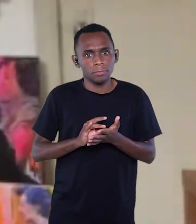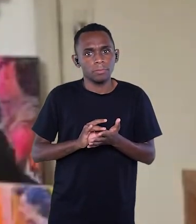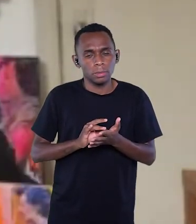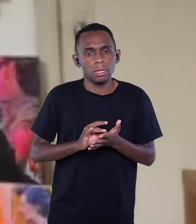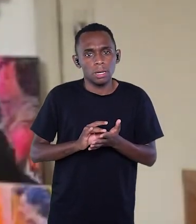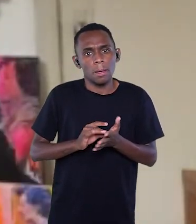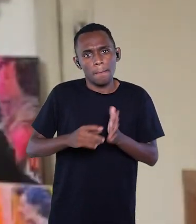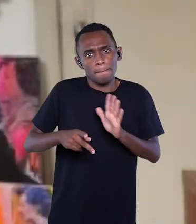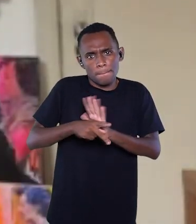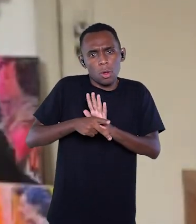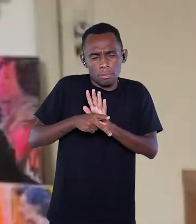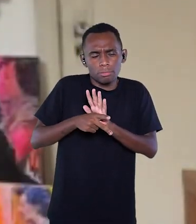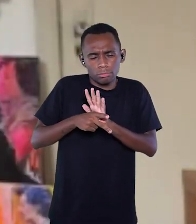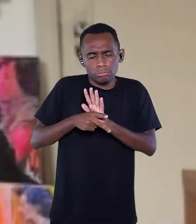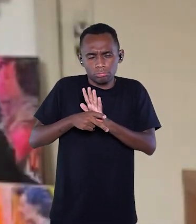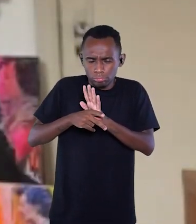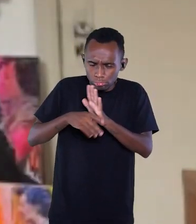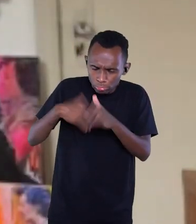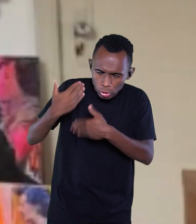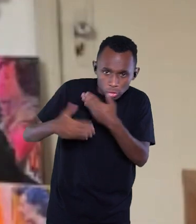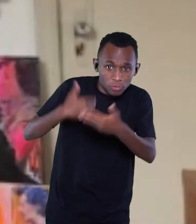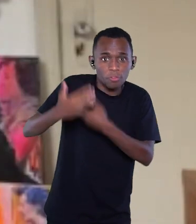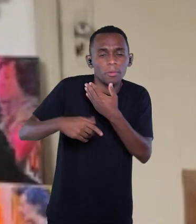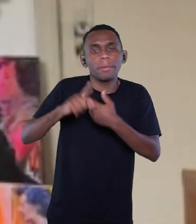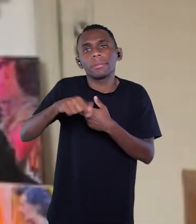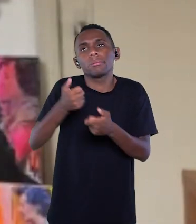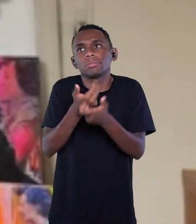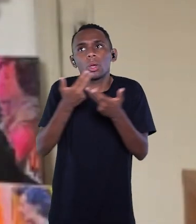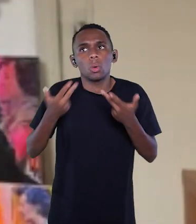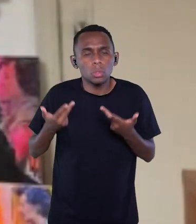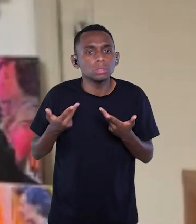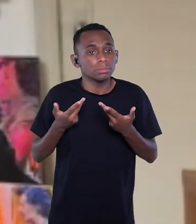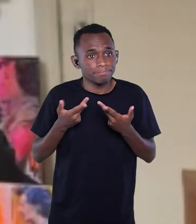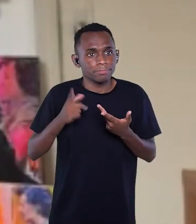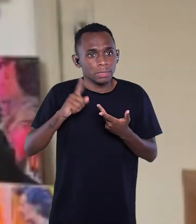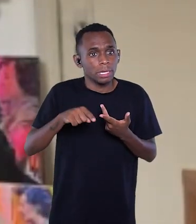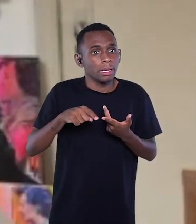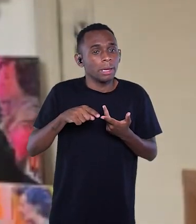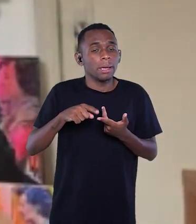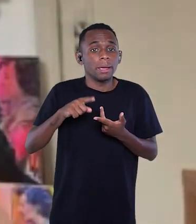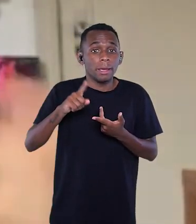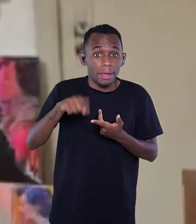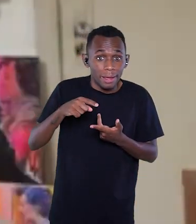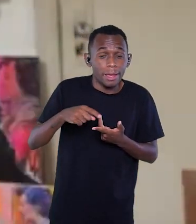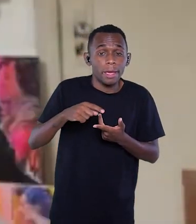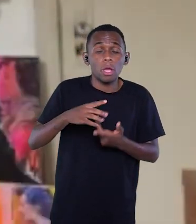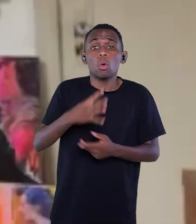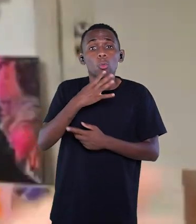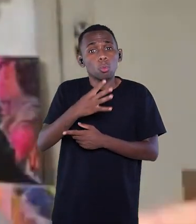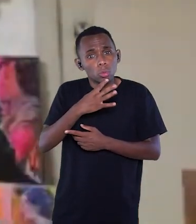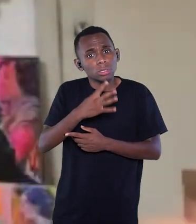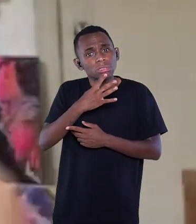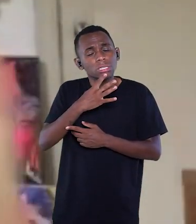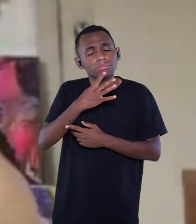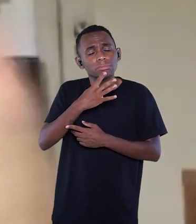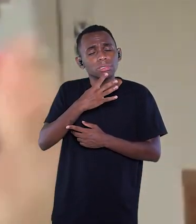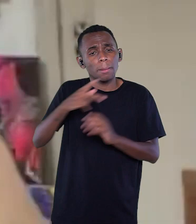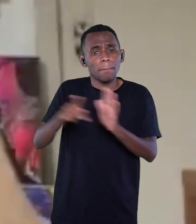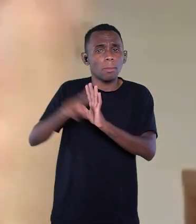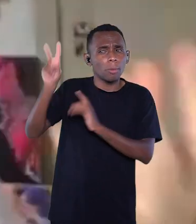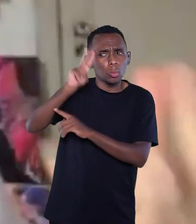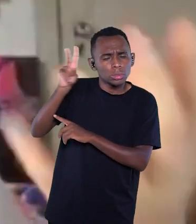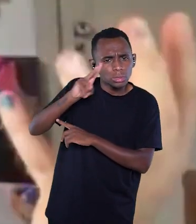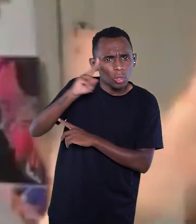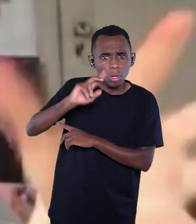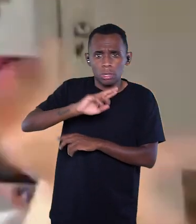dá um peso, né, para isso que eu fiz, assim, que é um negócio que eu acho que é um pouco reconhecer também essa história, né? Porque não